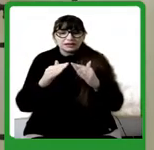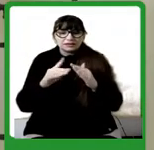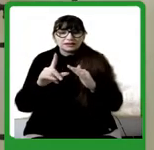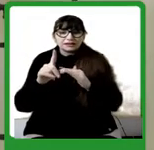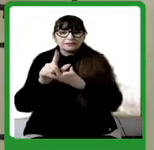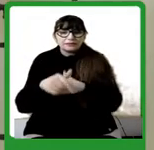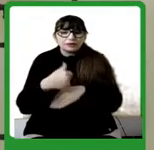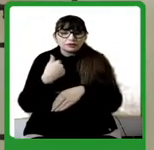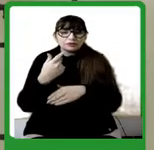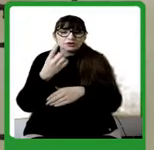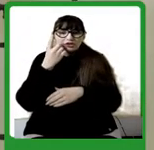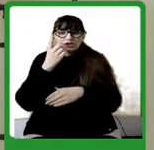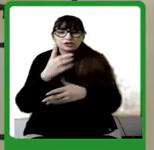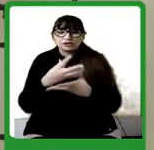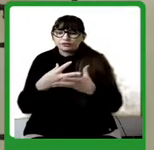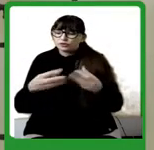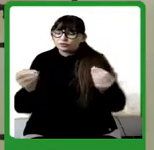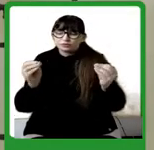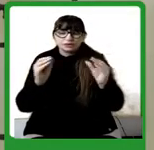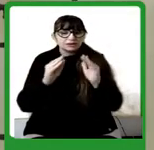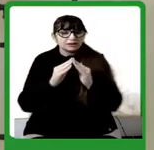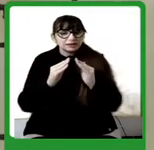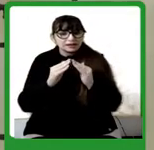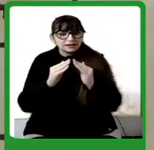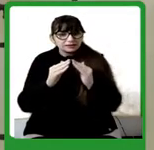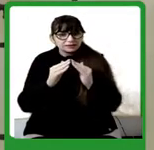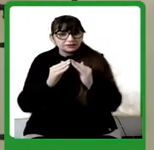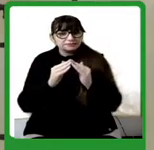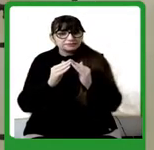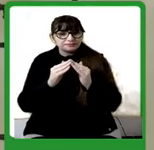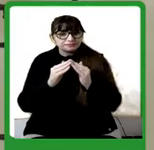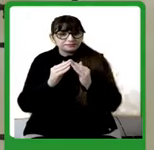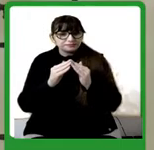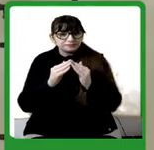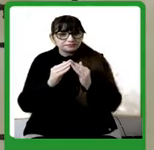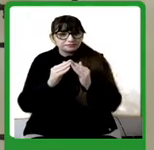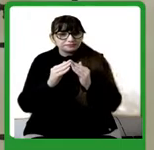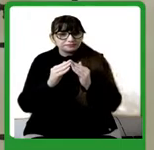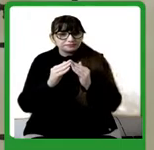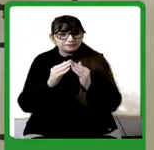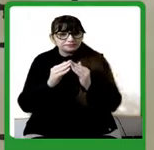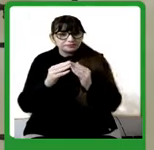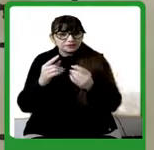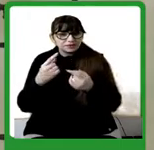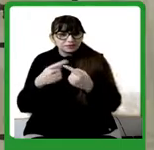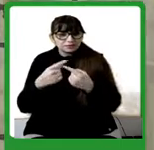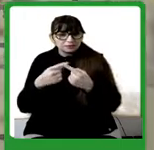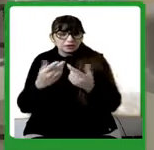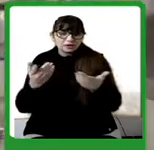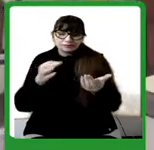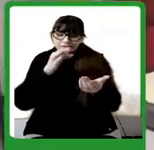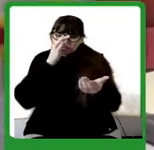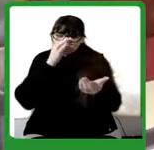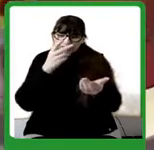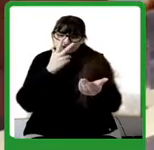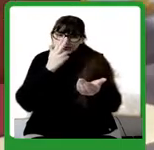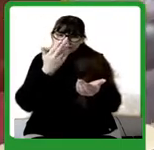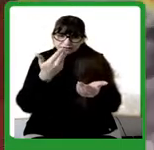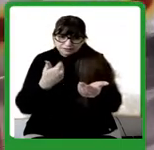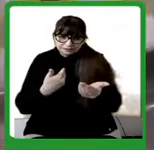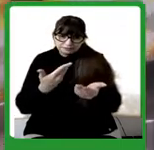sumi daquela casa, o dia que eu sumi, que não tiver mais a escrava, a palhaça, daí sim. O que que foi,